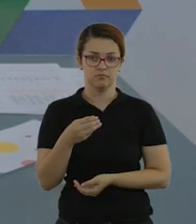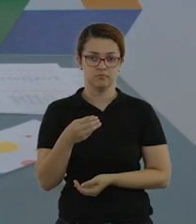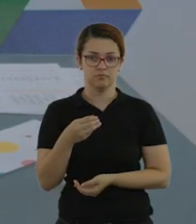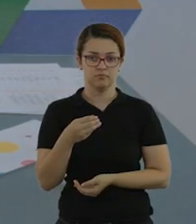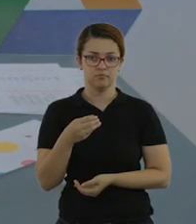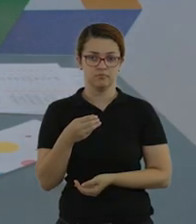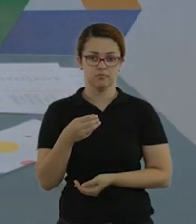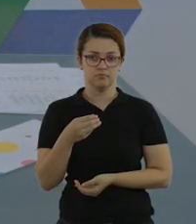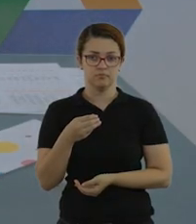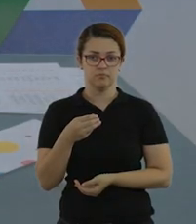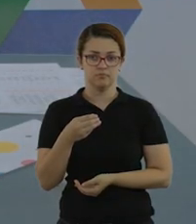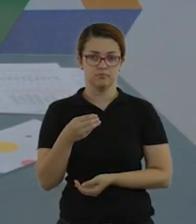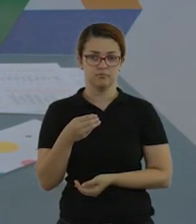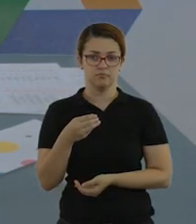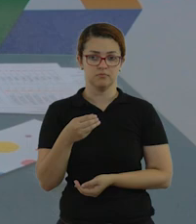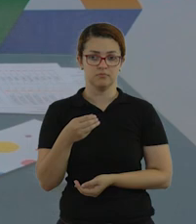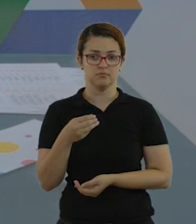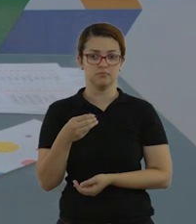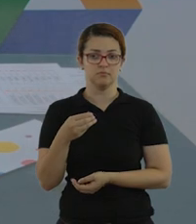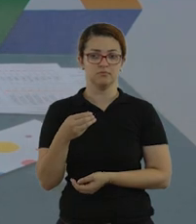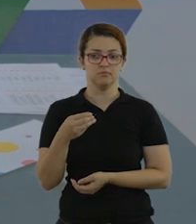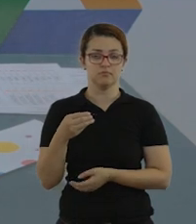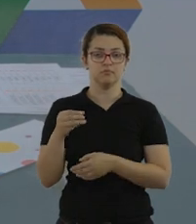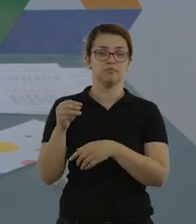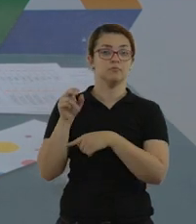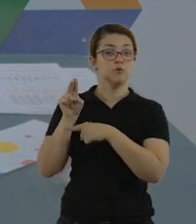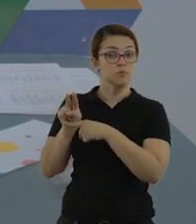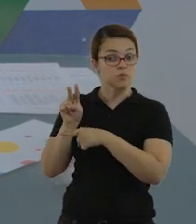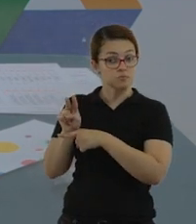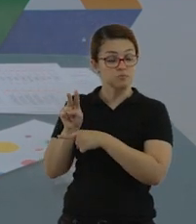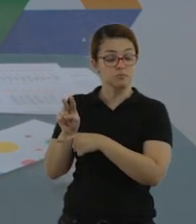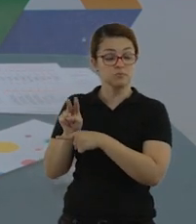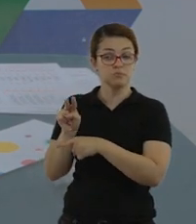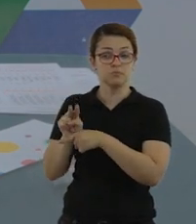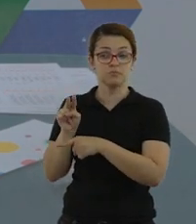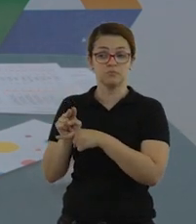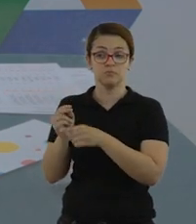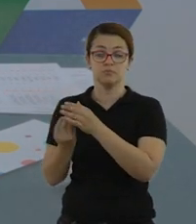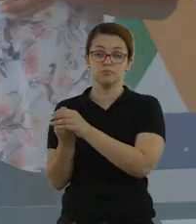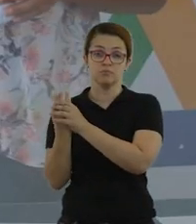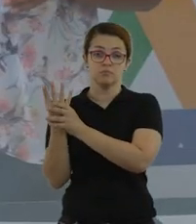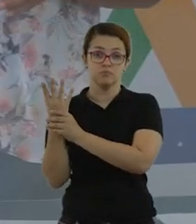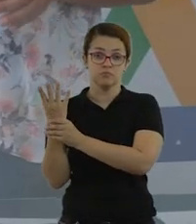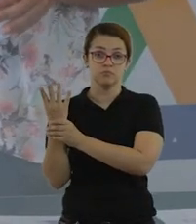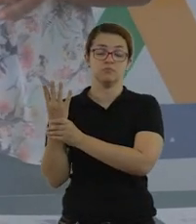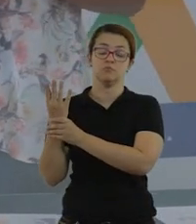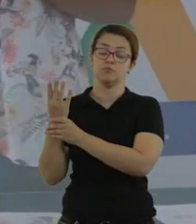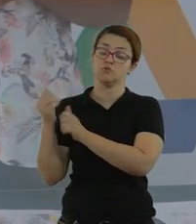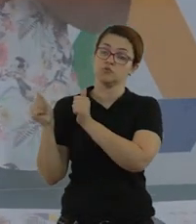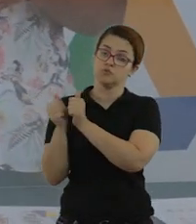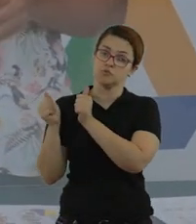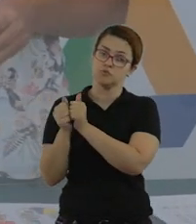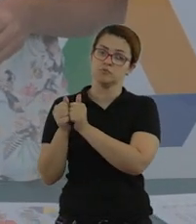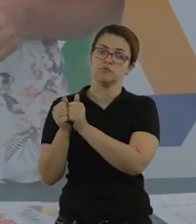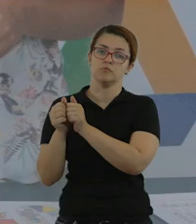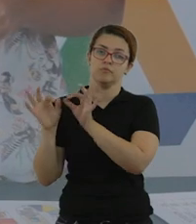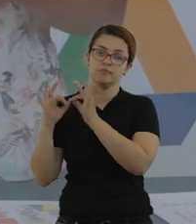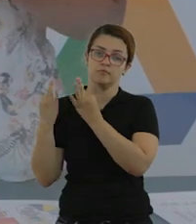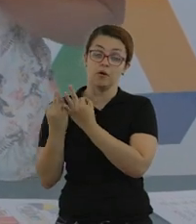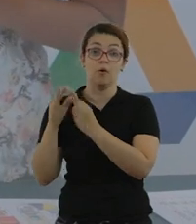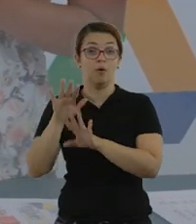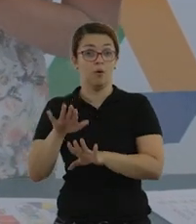tá? E aí, ela vem com as indicações, ó. Deixa a criança cuidar, regando a planta até a germinação. Neste caso, é uma orientação para os